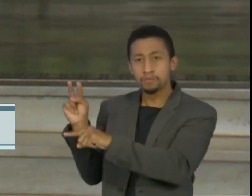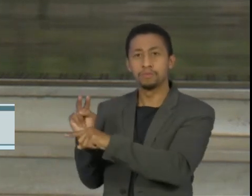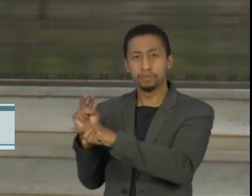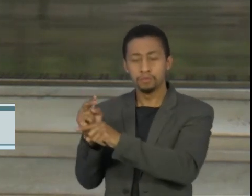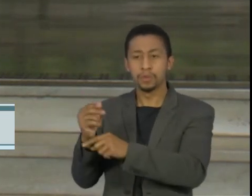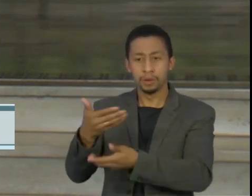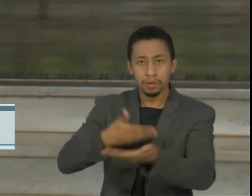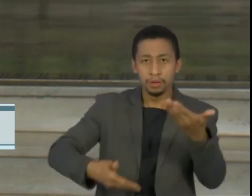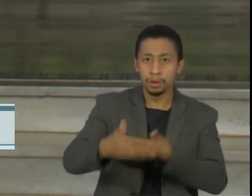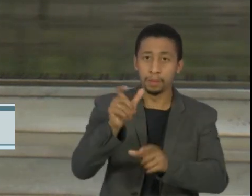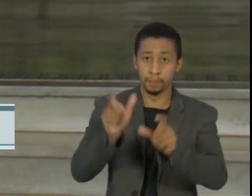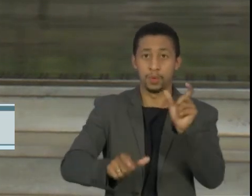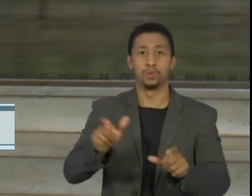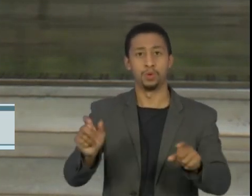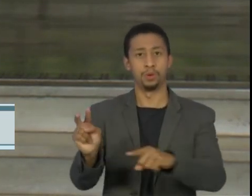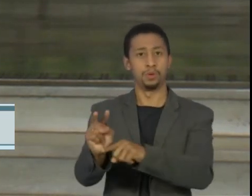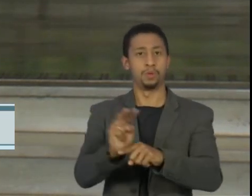pessoas.